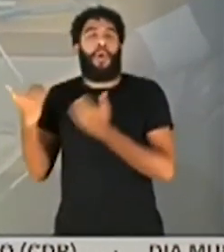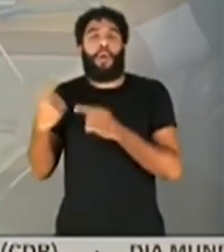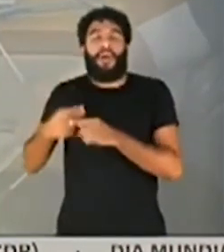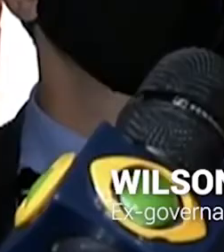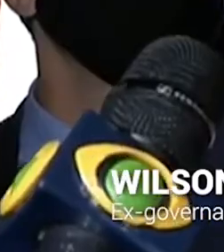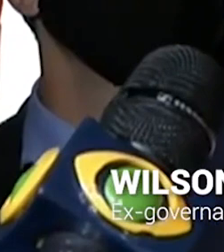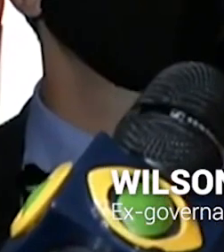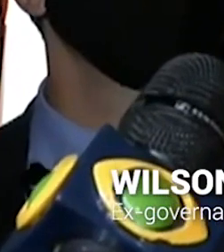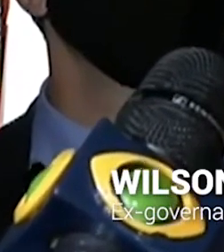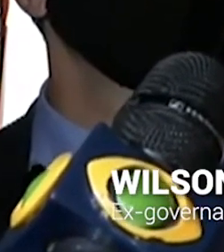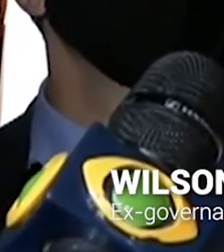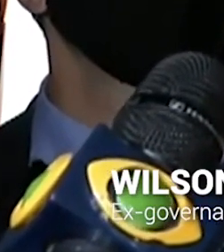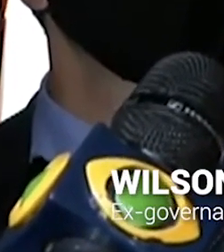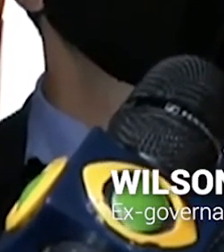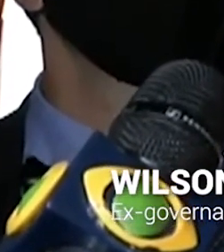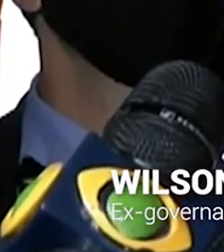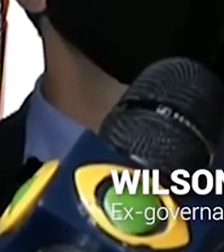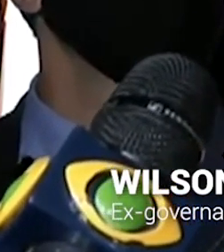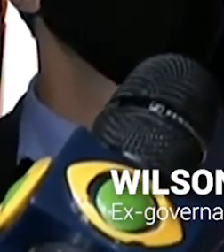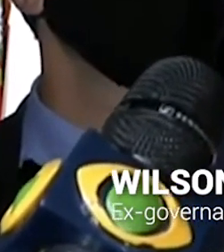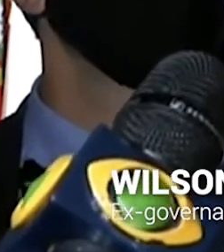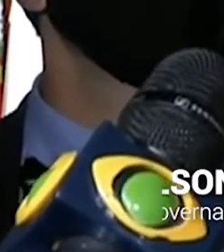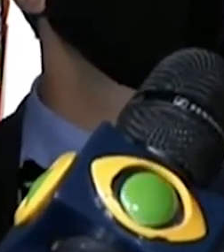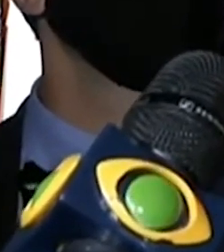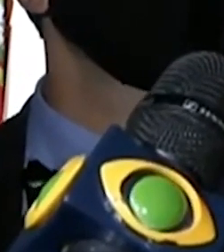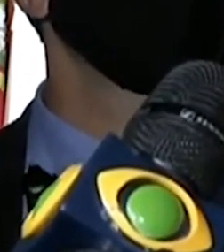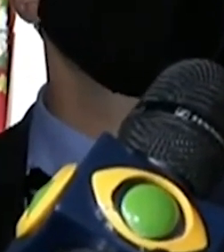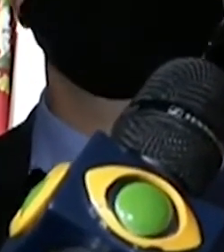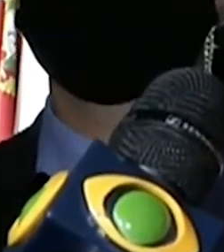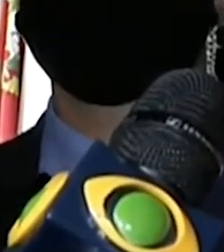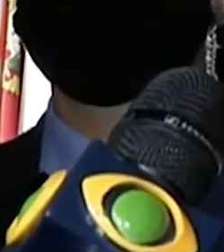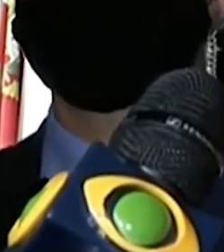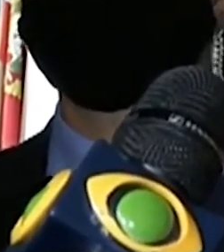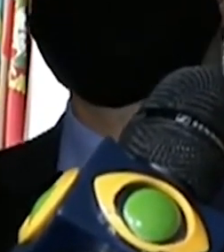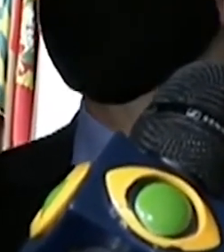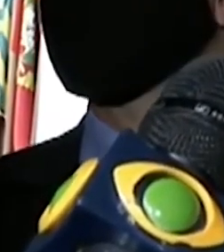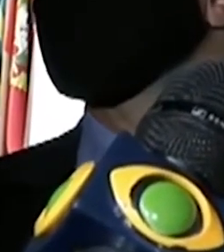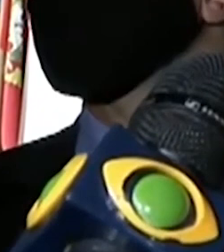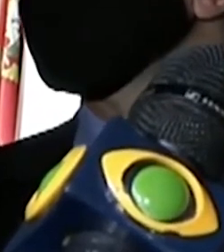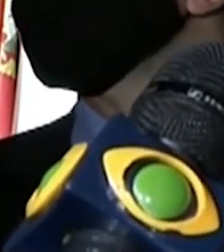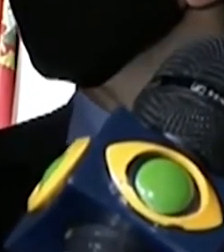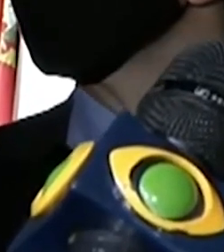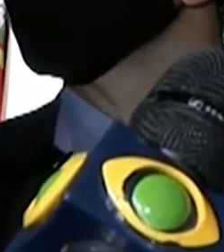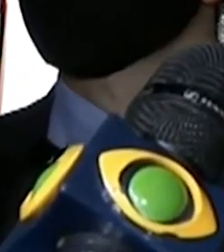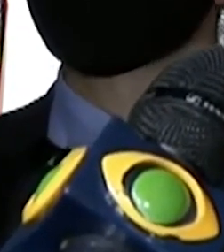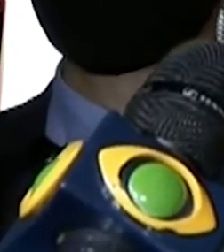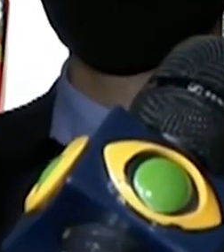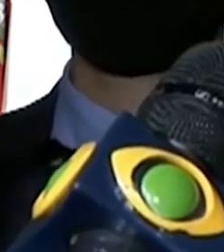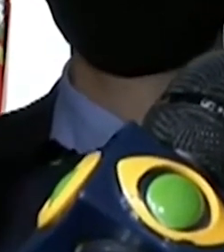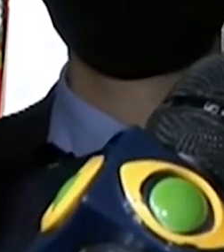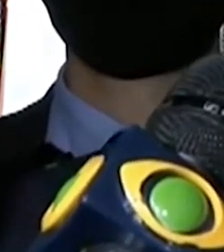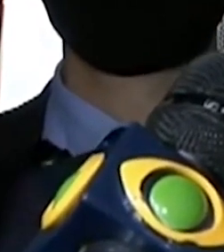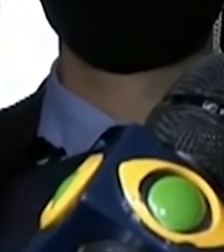de atendimento. Toda a pandemia, ela está da forma que está em razão da postura do governo